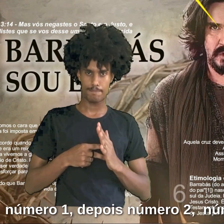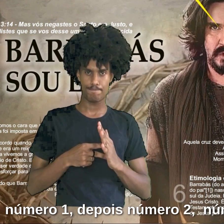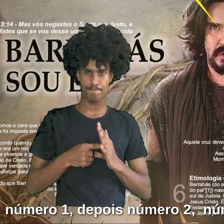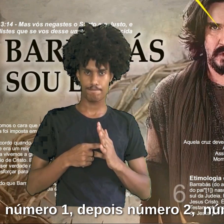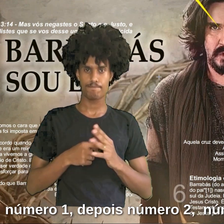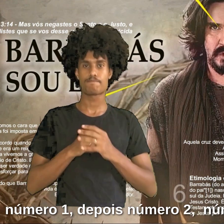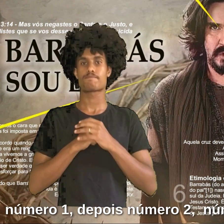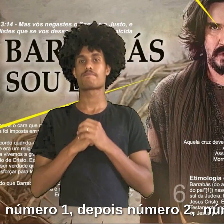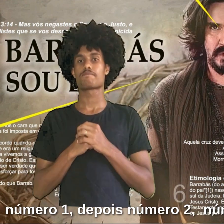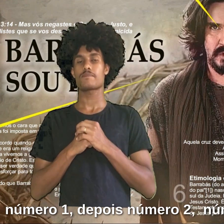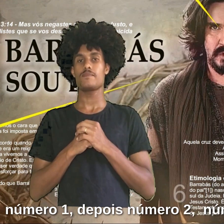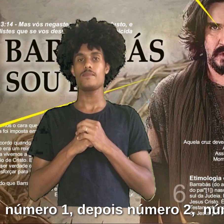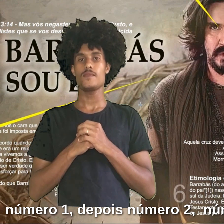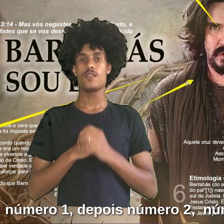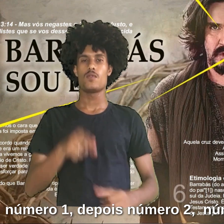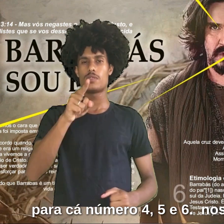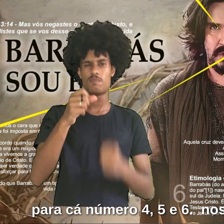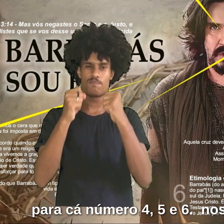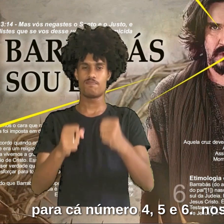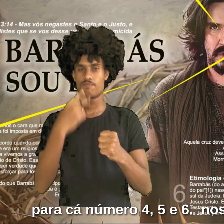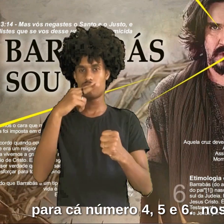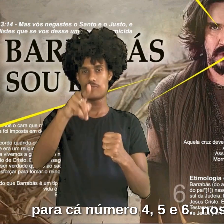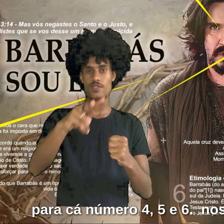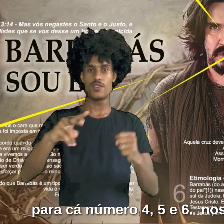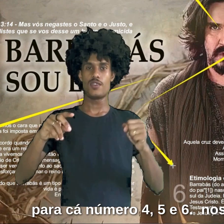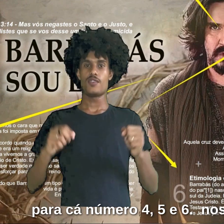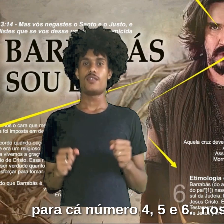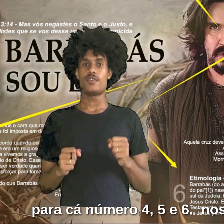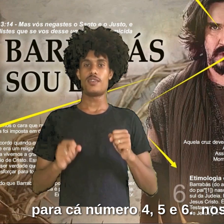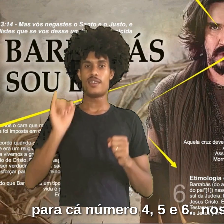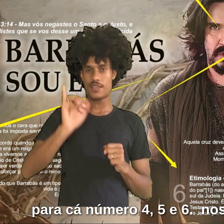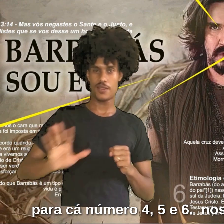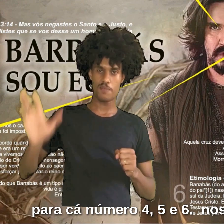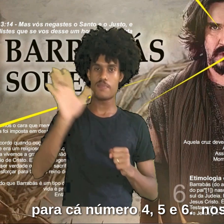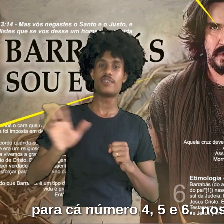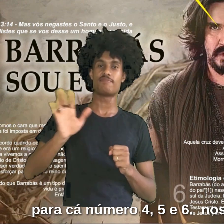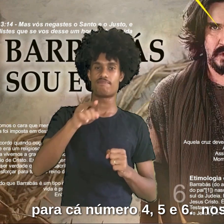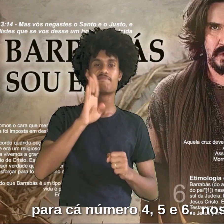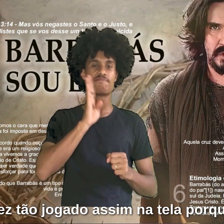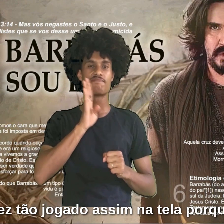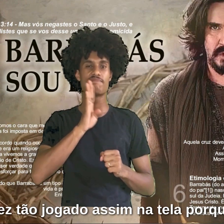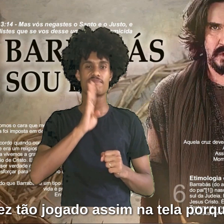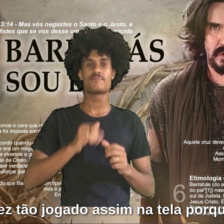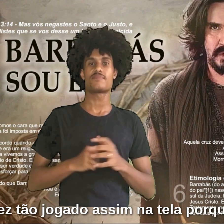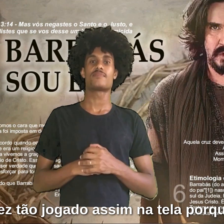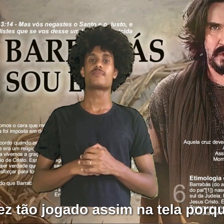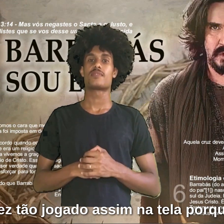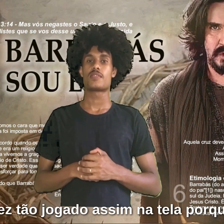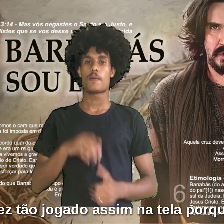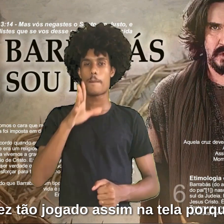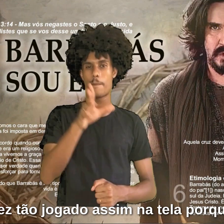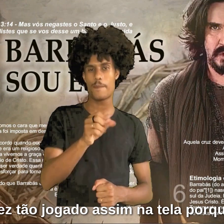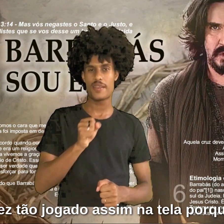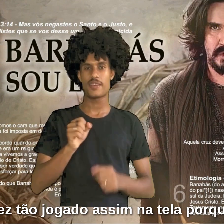o número 2, número 3. Aí nós vamos vir para cá, número 4, 5 e 6. Nossa, Max, por que você fez tão jogado assim na tela? Porque